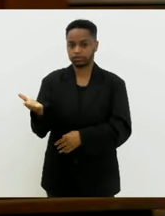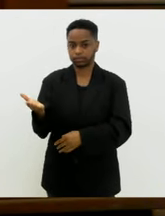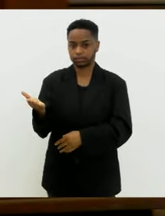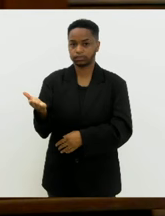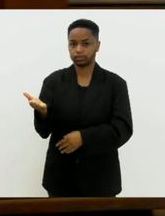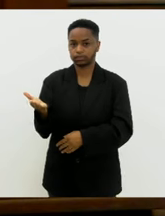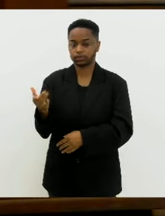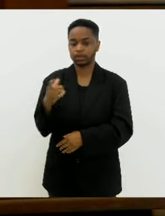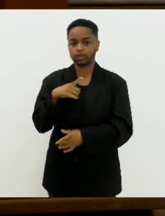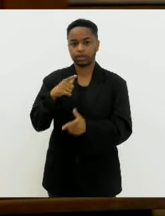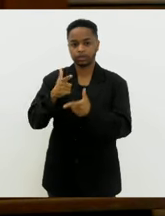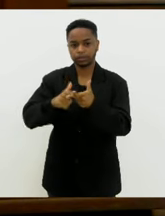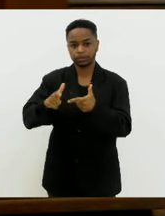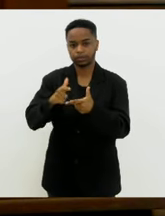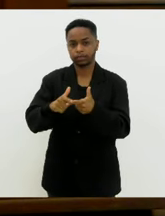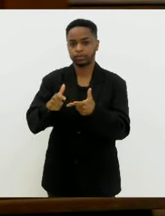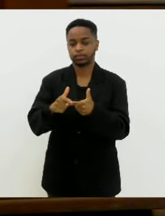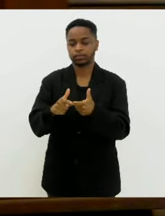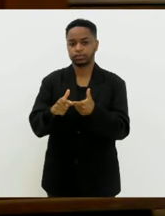problemas de